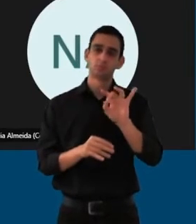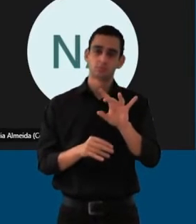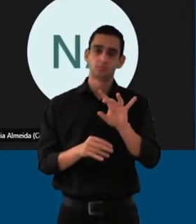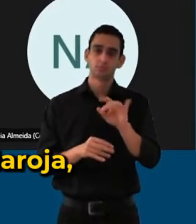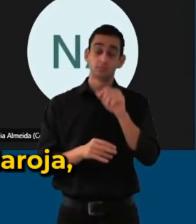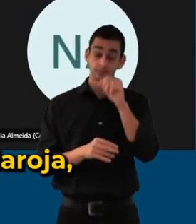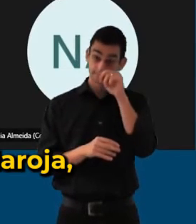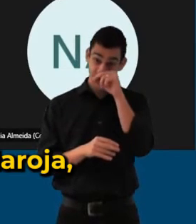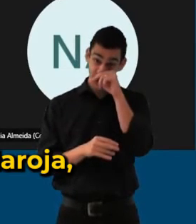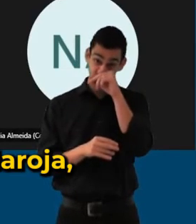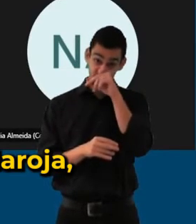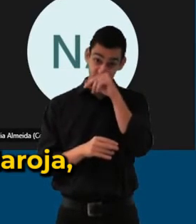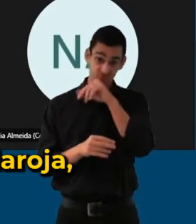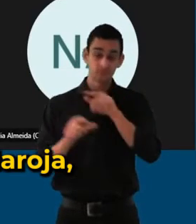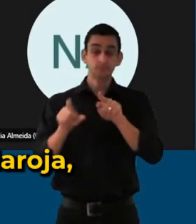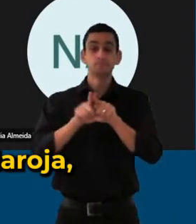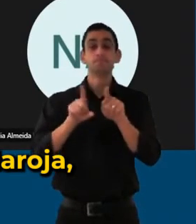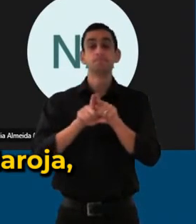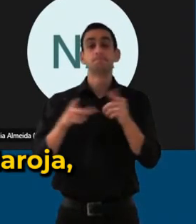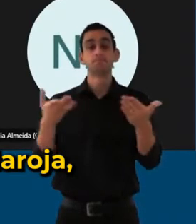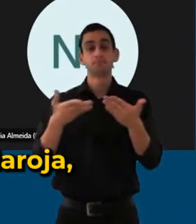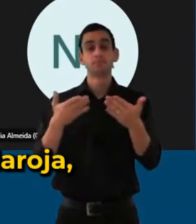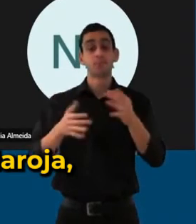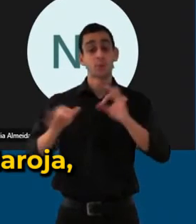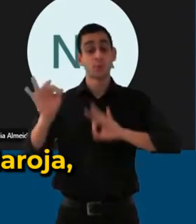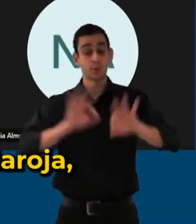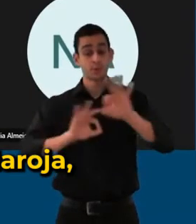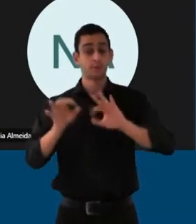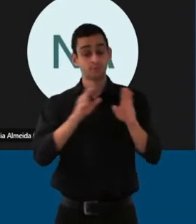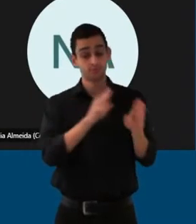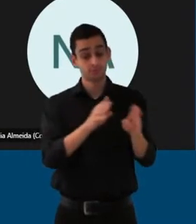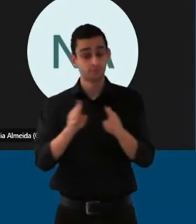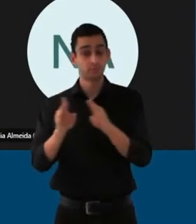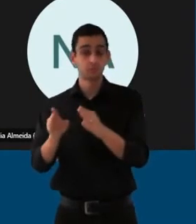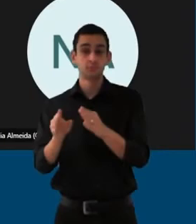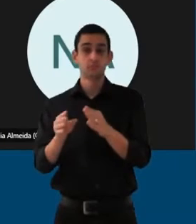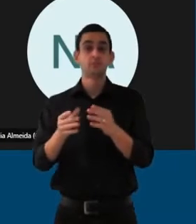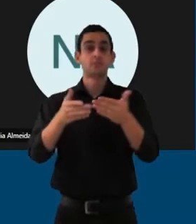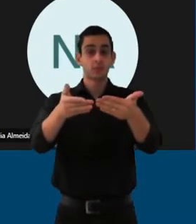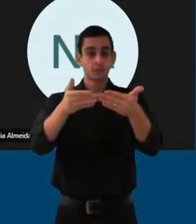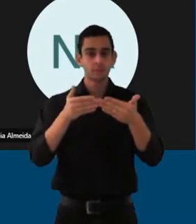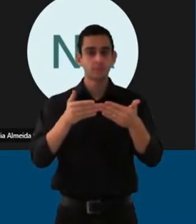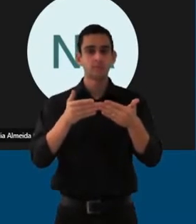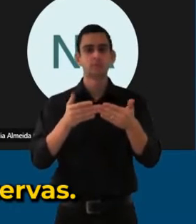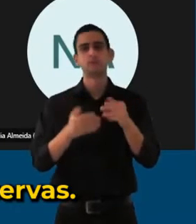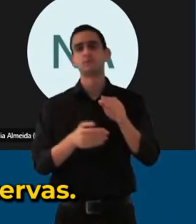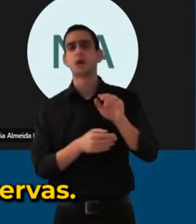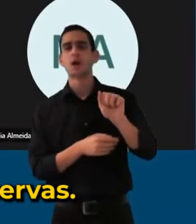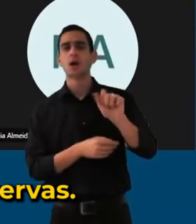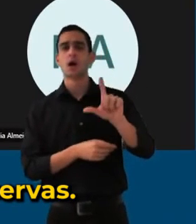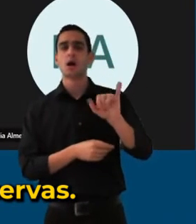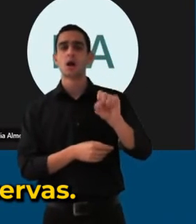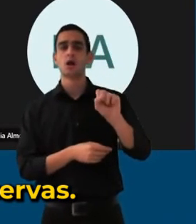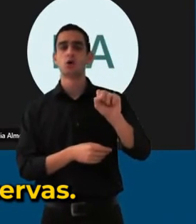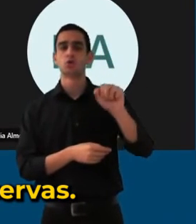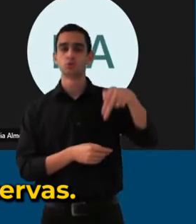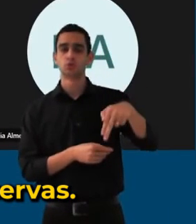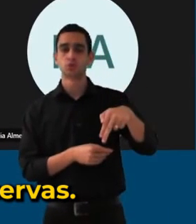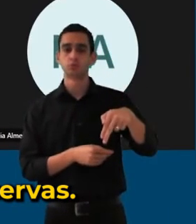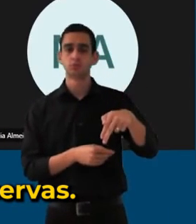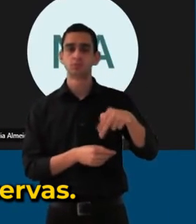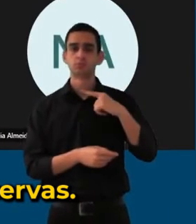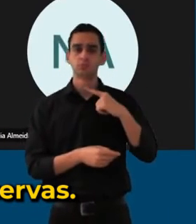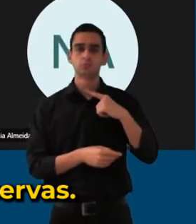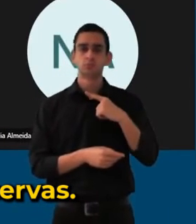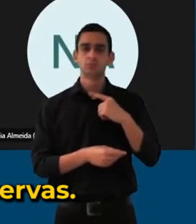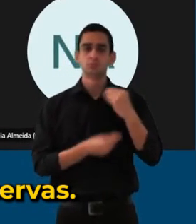só gostaria só para a gente organizar um pouquinho, doutor Maroja, se o senhor me permite, doutor Alisson, no seu subestabelecimento, eu vi que o